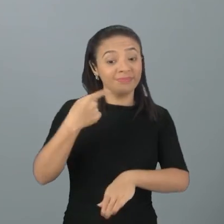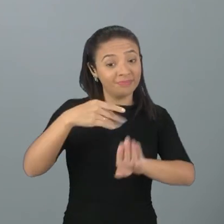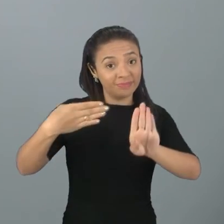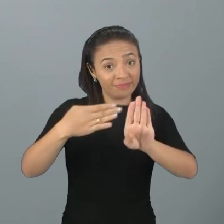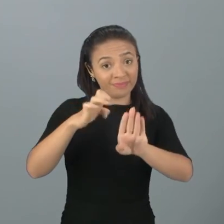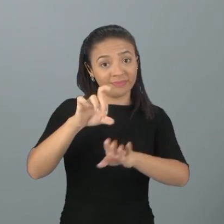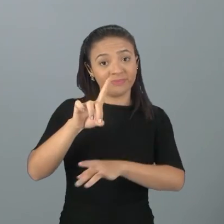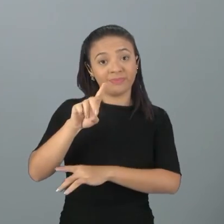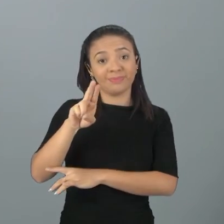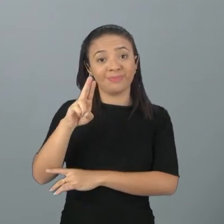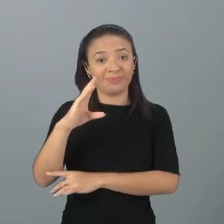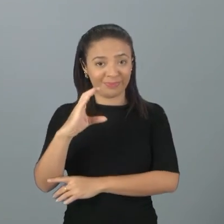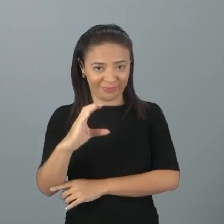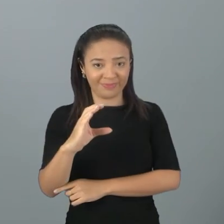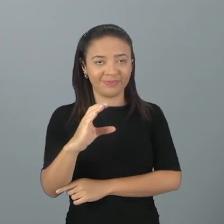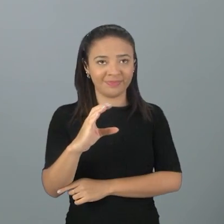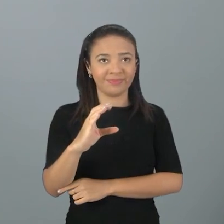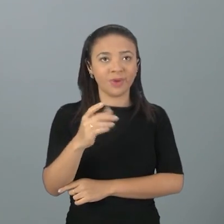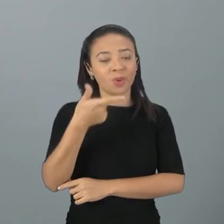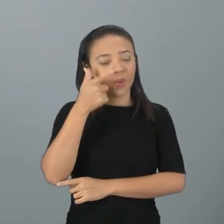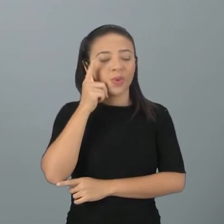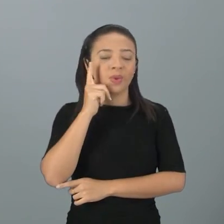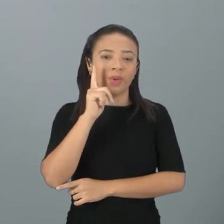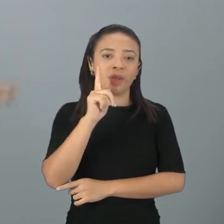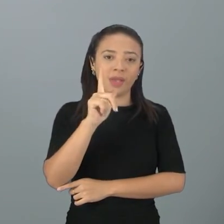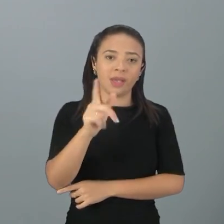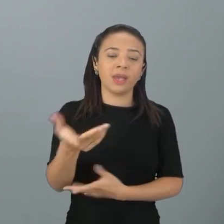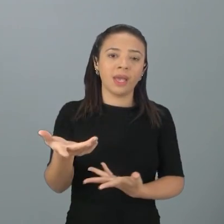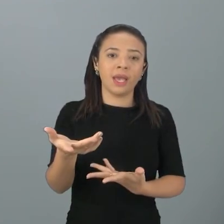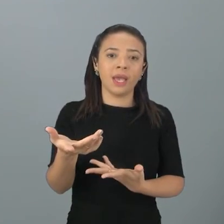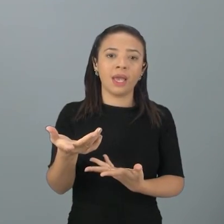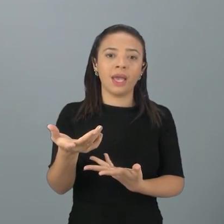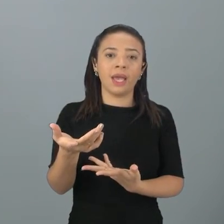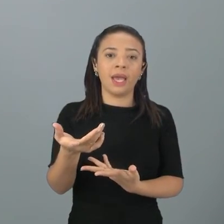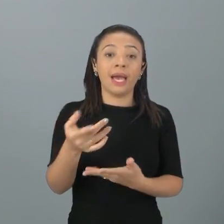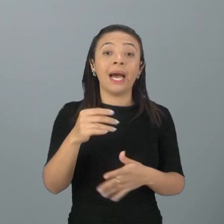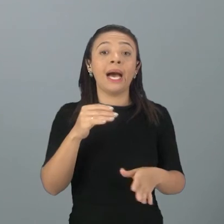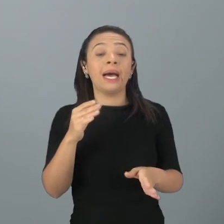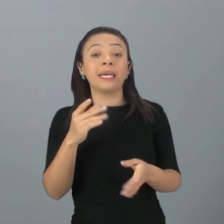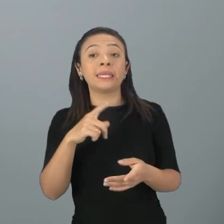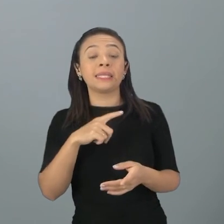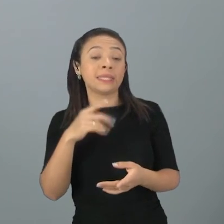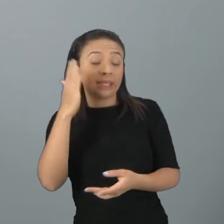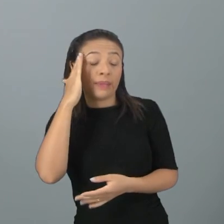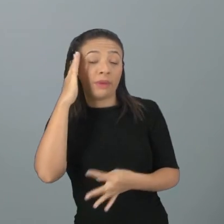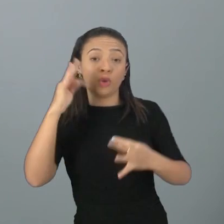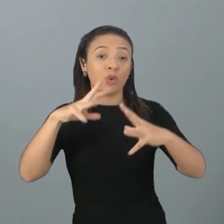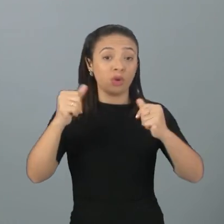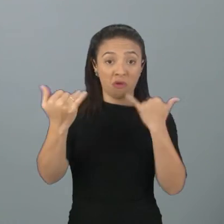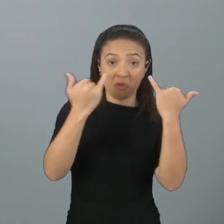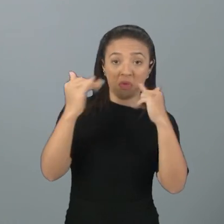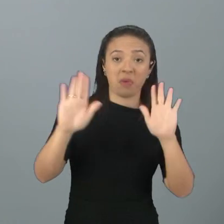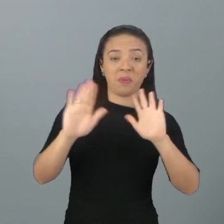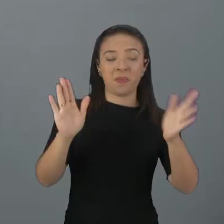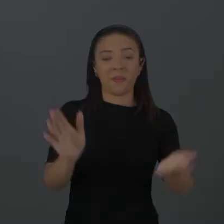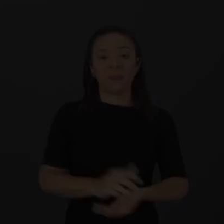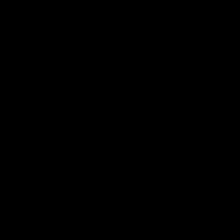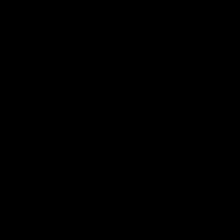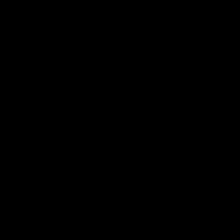a plataforma Eduque para vocês terem acesso a todos os nossos conteúdos e até a próxima aula.